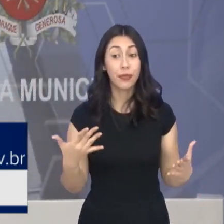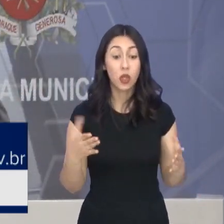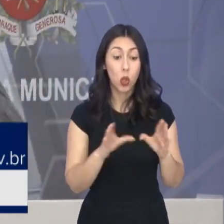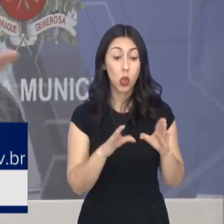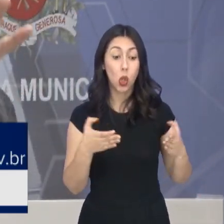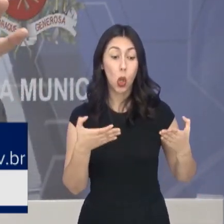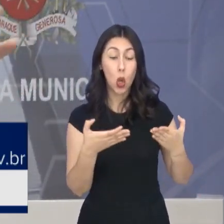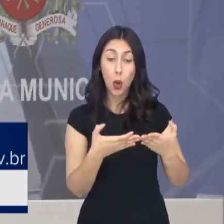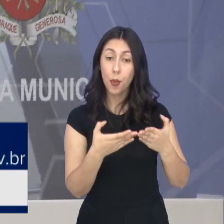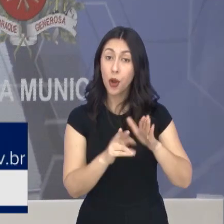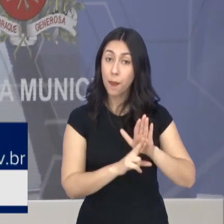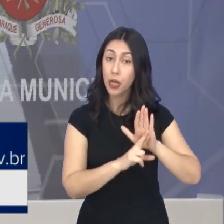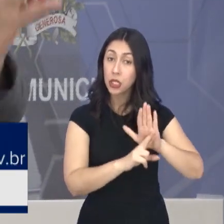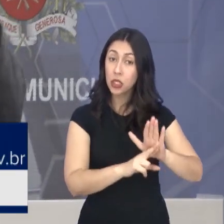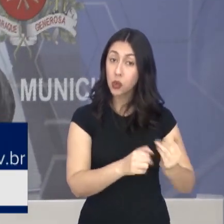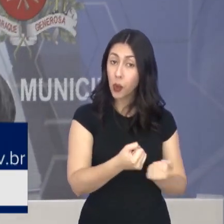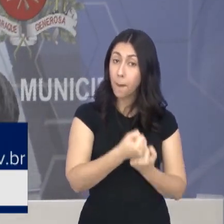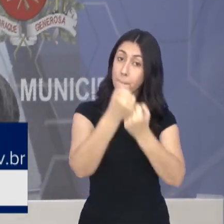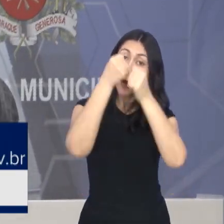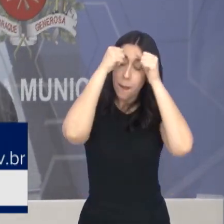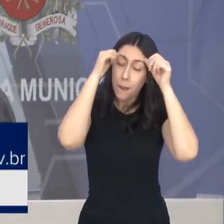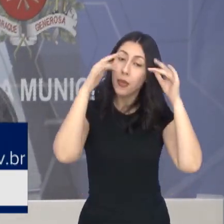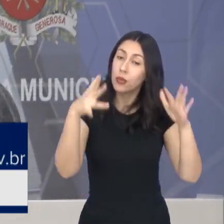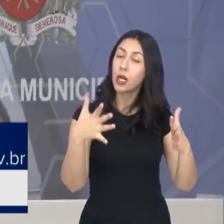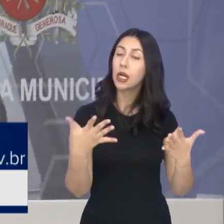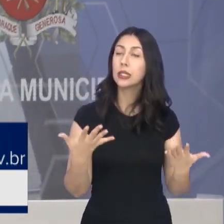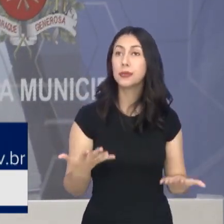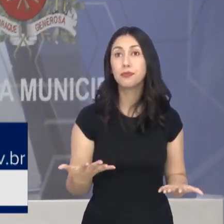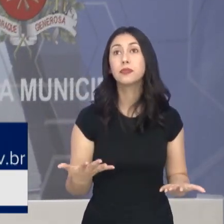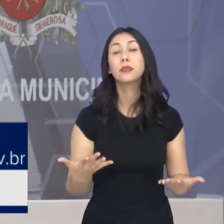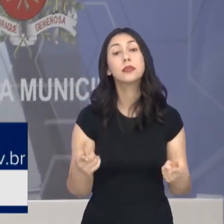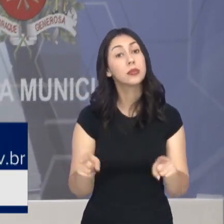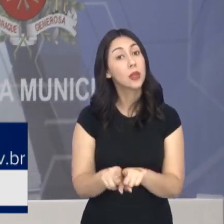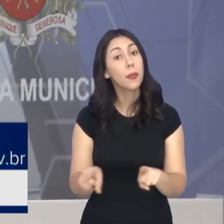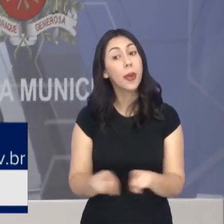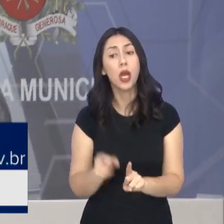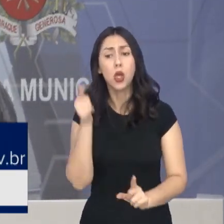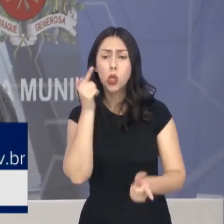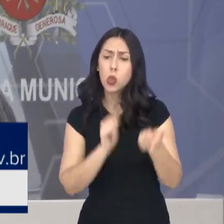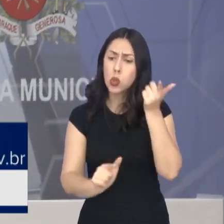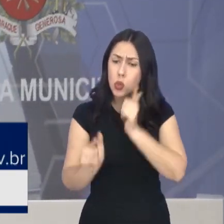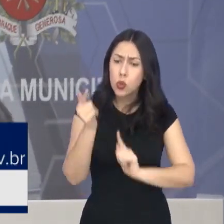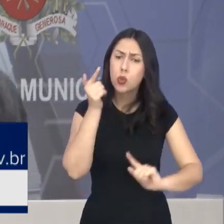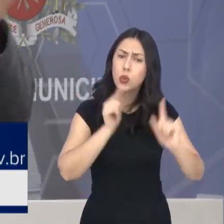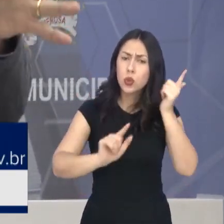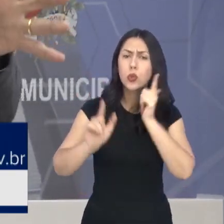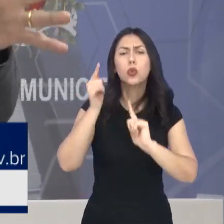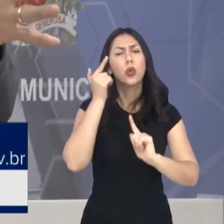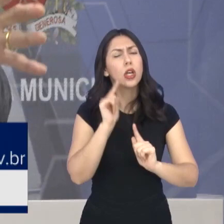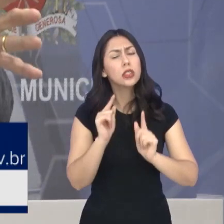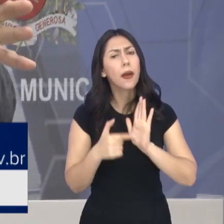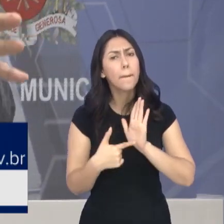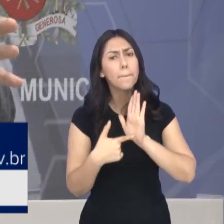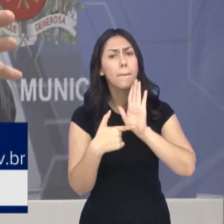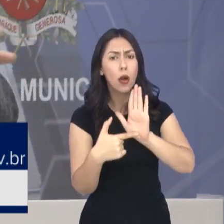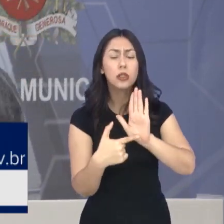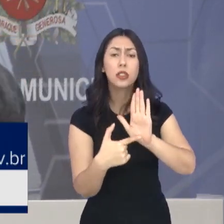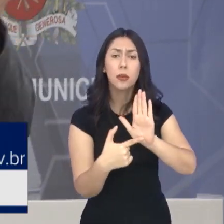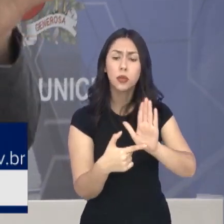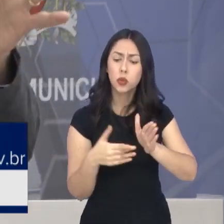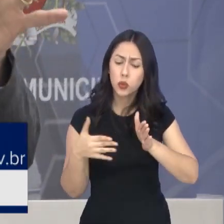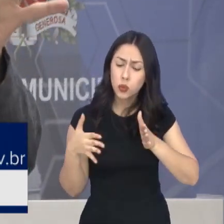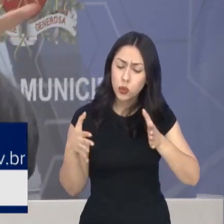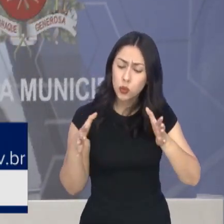parlamentar, puxar um pouco de sardinha para o nosso lado, mas tivemos muitas conquistas, né? Mostramos o caminho de